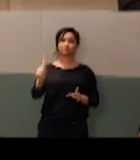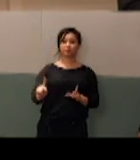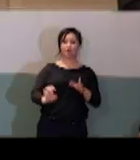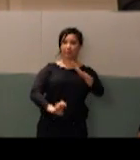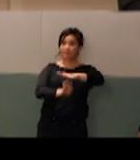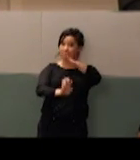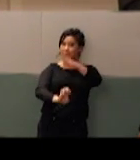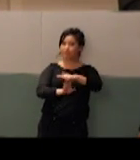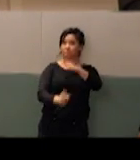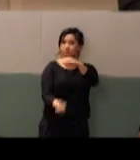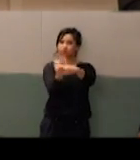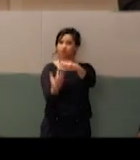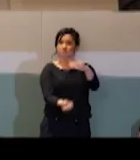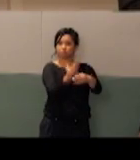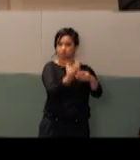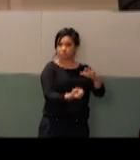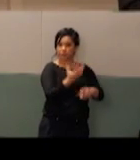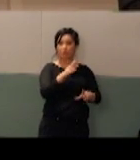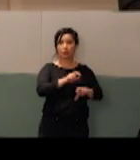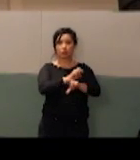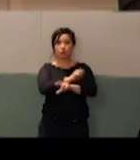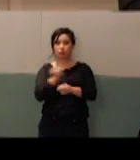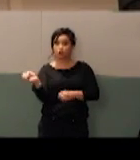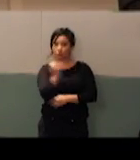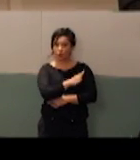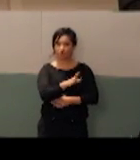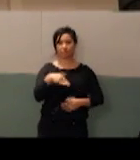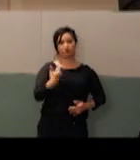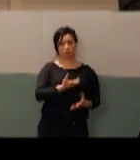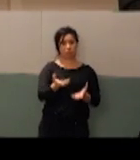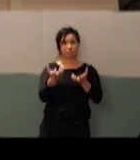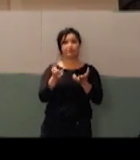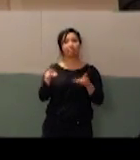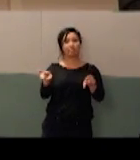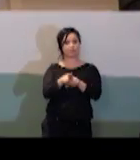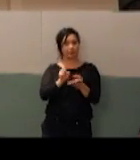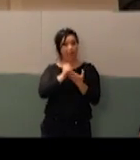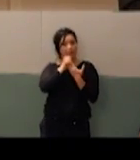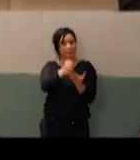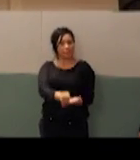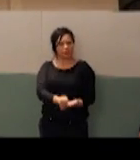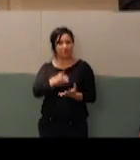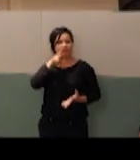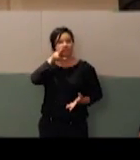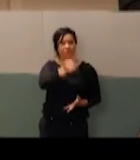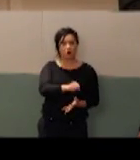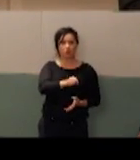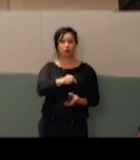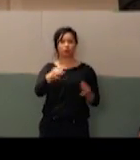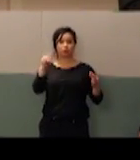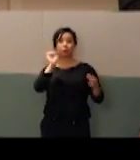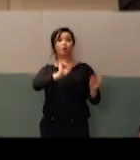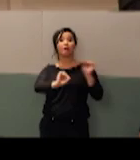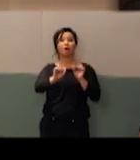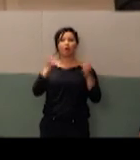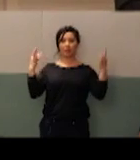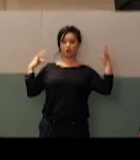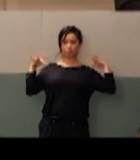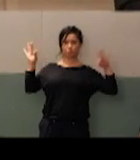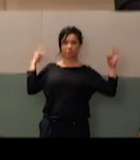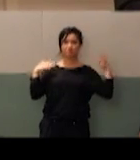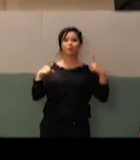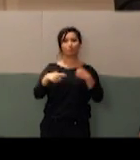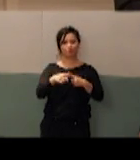vamos apoiar fortemente o turismo. Entendemos que o turismo é uma das grandes vocações dessa cidade e vamos